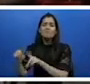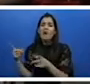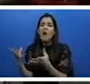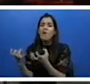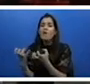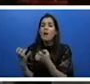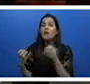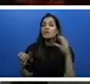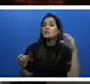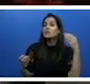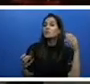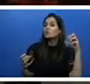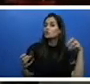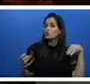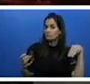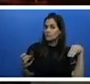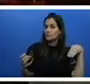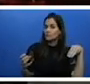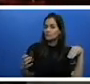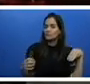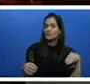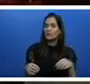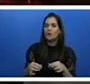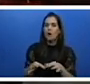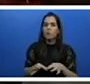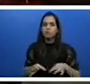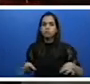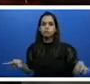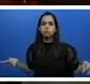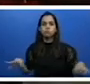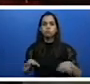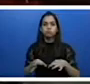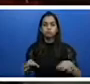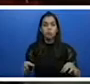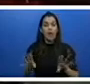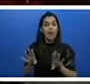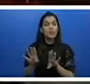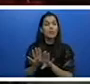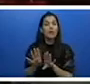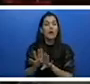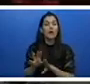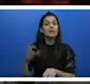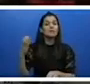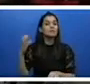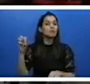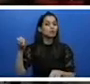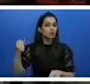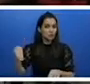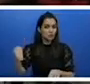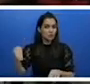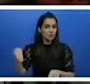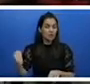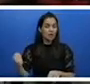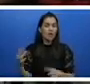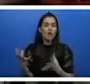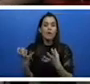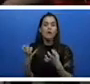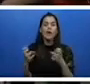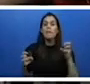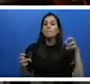centímetro. A largura da tartaruga, ó, ela está em centímetro. Eu quero em